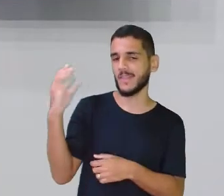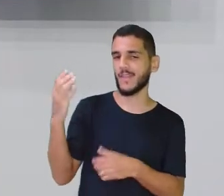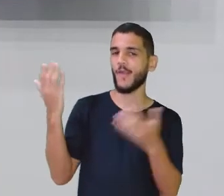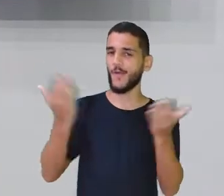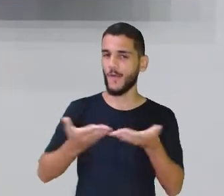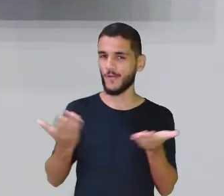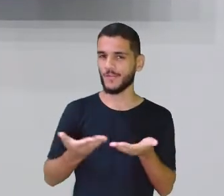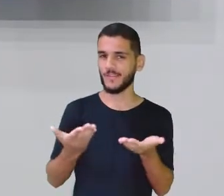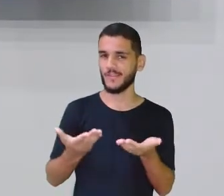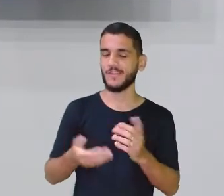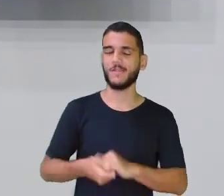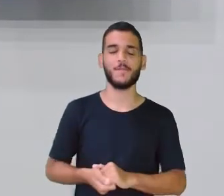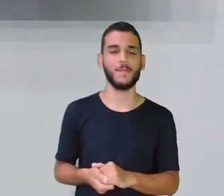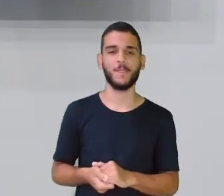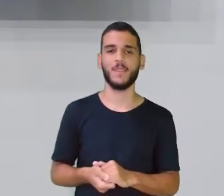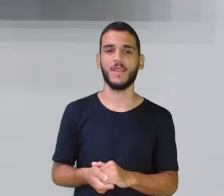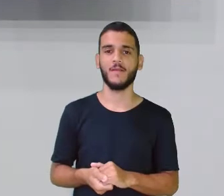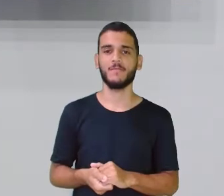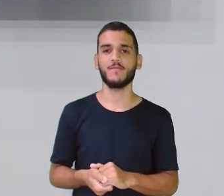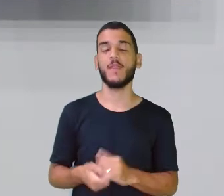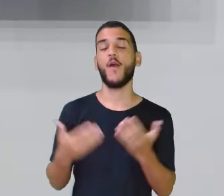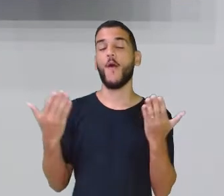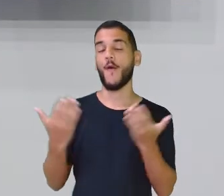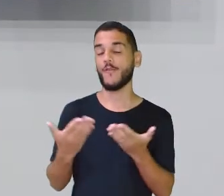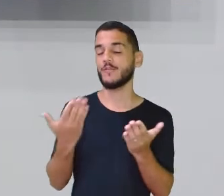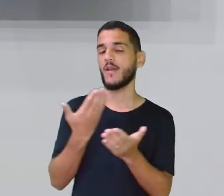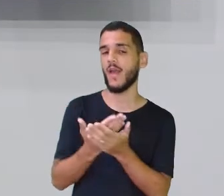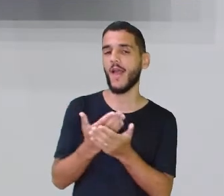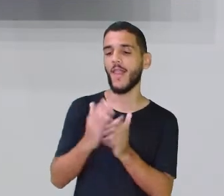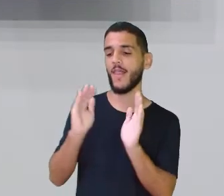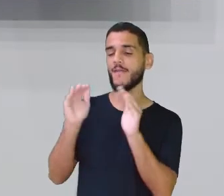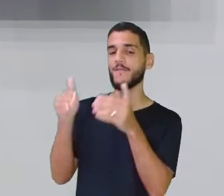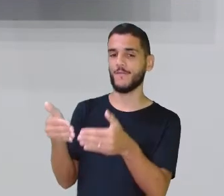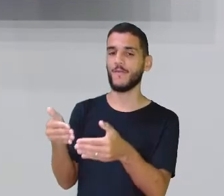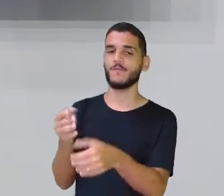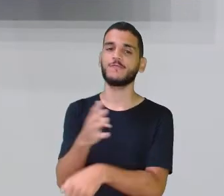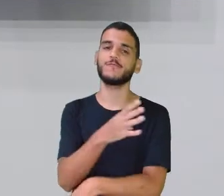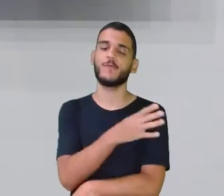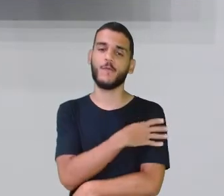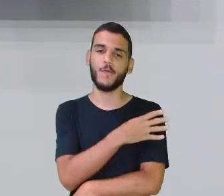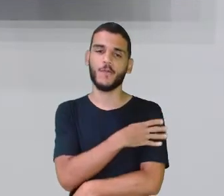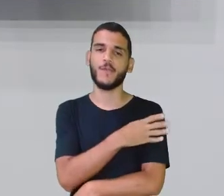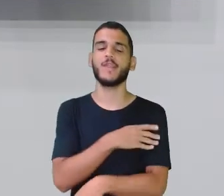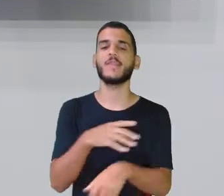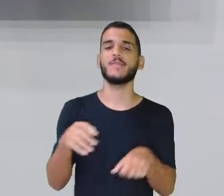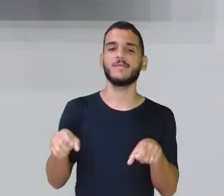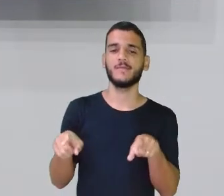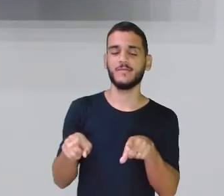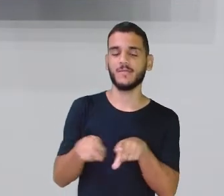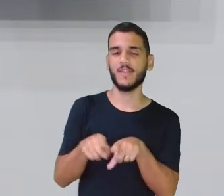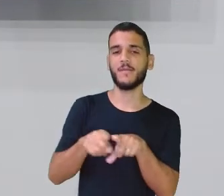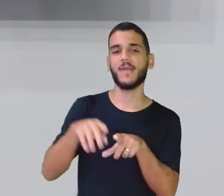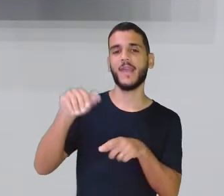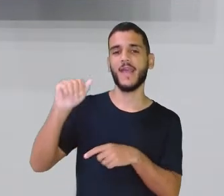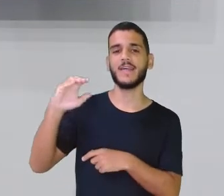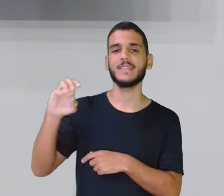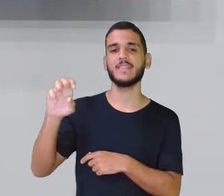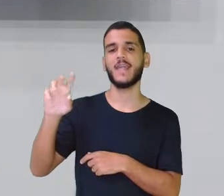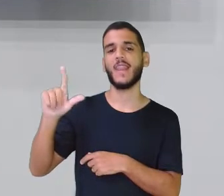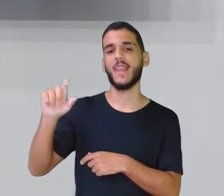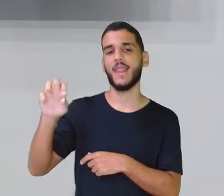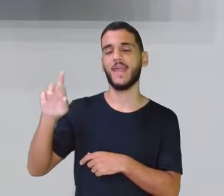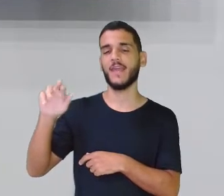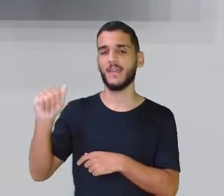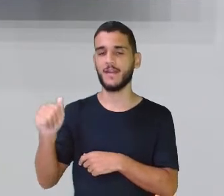olha, promete. E essa aula é para as turmas do 4º ano e do Acelera, como eu já falei, né? É do componente de